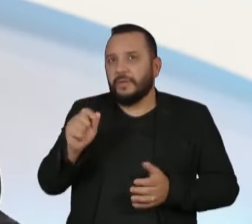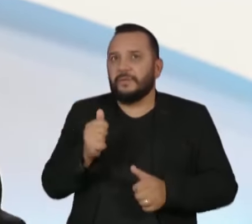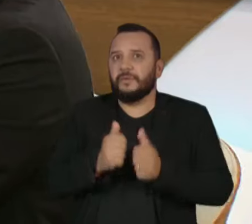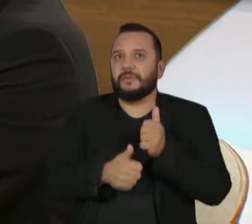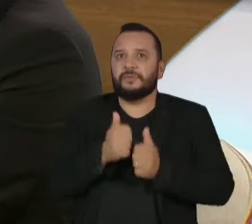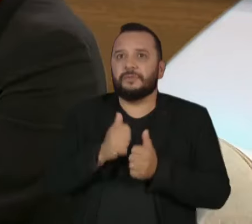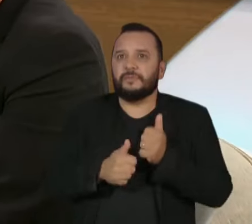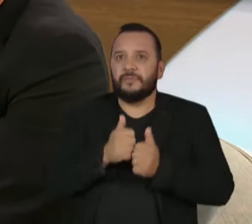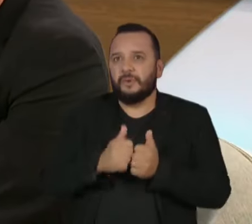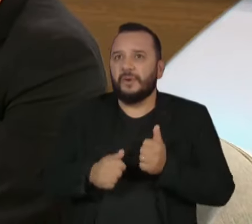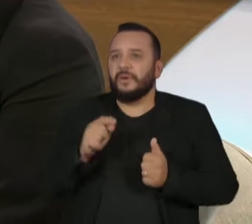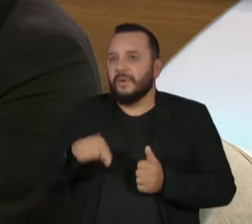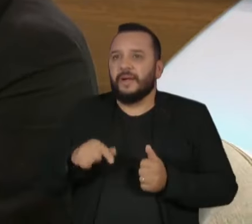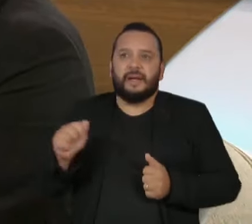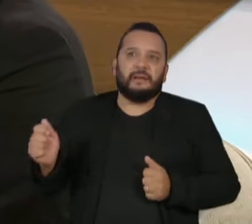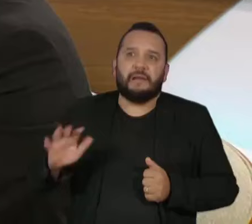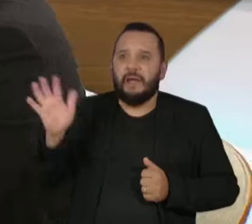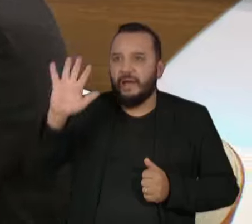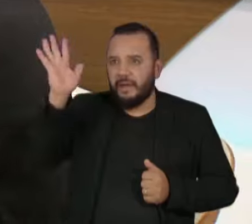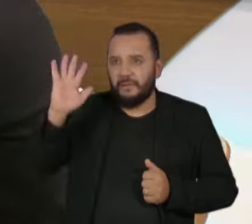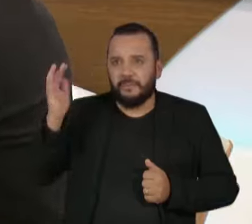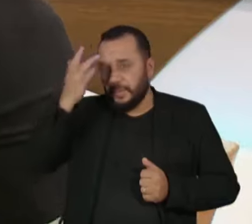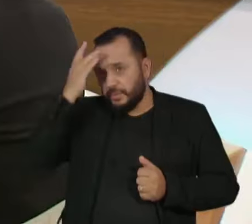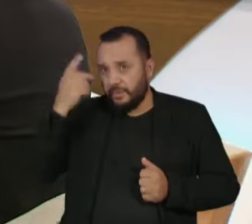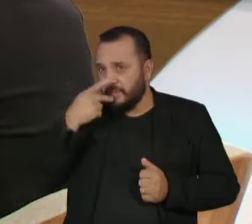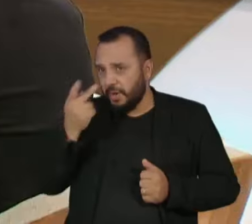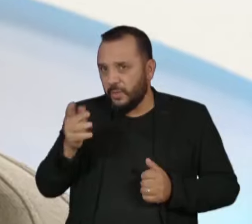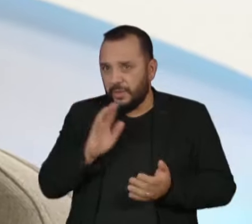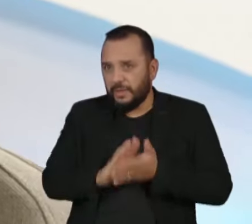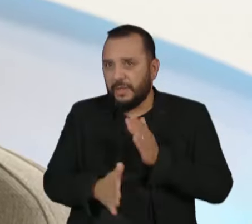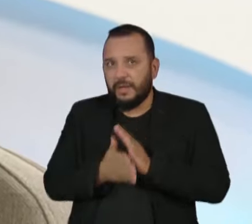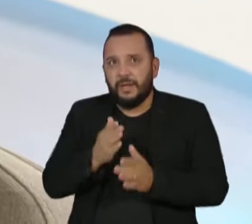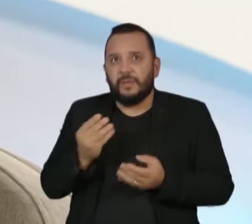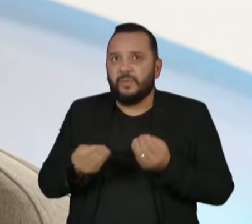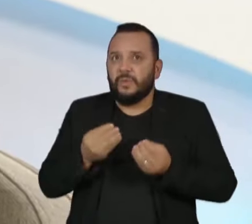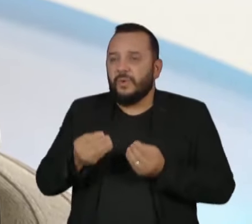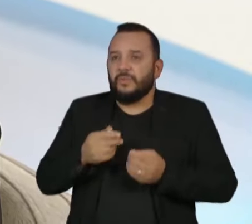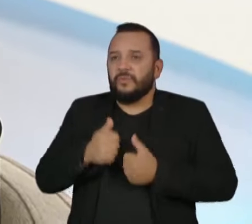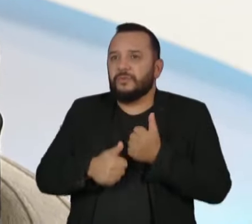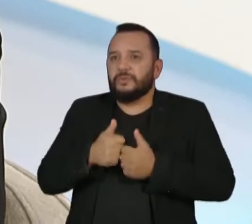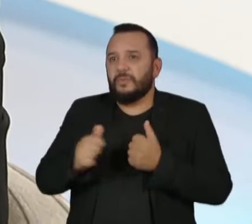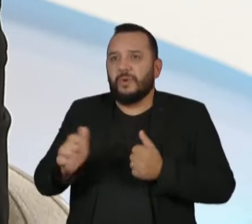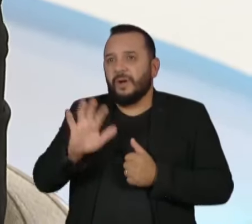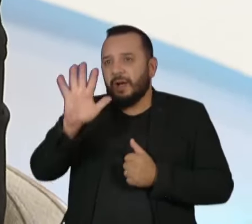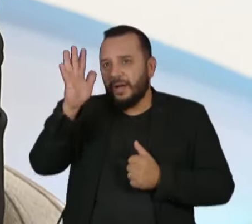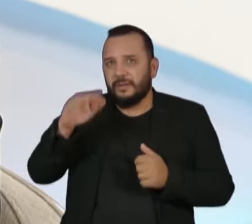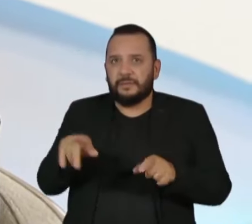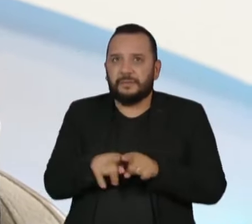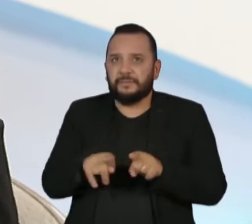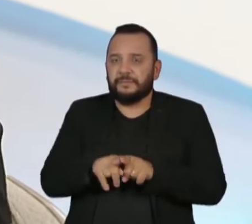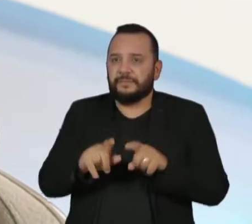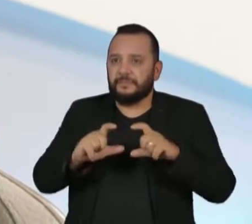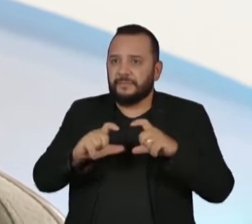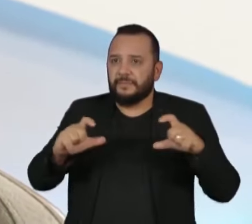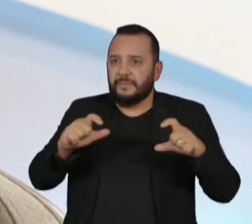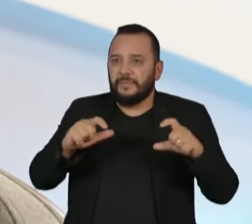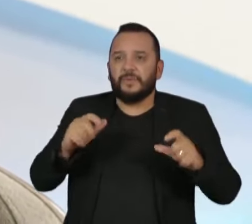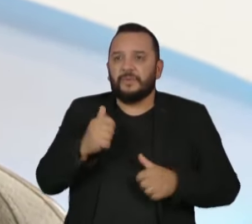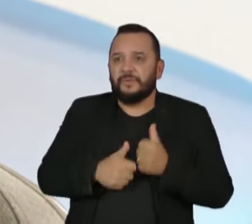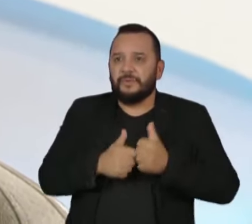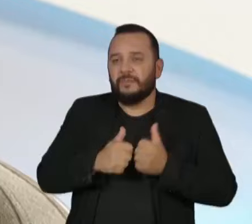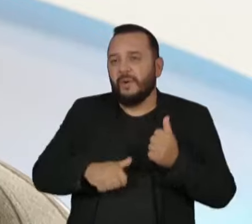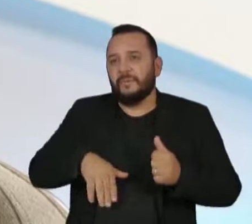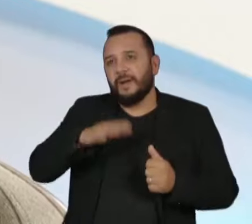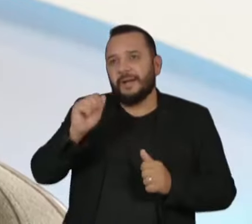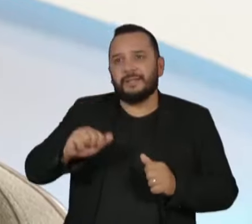partida de futebol custa caro. Eu nunca vi alguém falar como está caro o futebol. Né? E o ingresso para o futebol é muito mais caro do